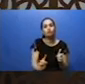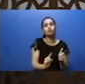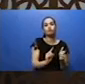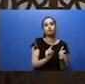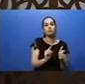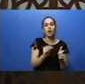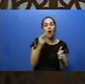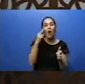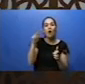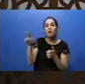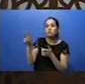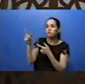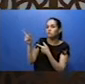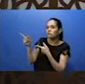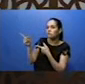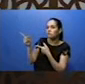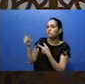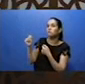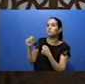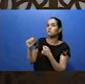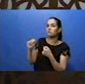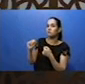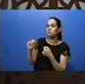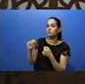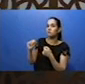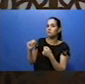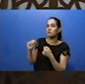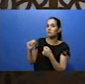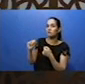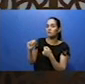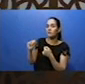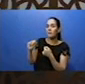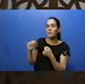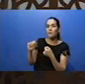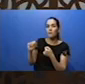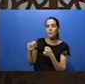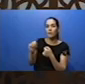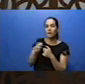olha a setinha. Veio para cá. Desapareceu.